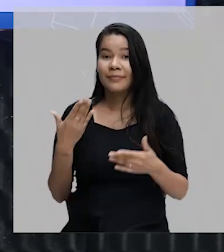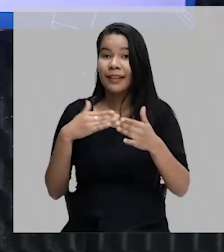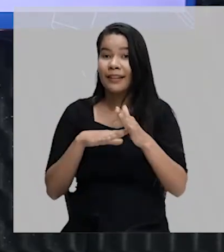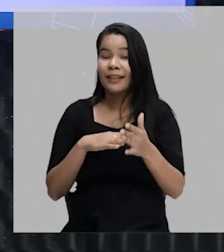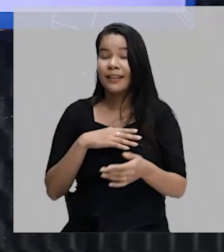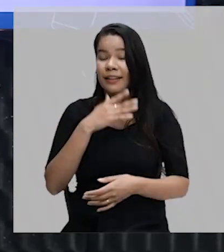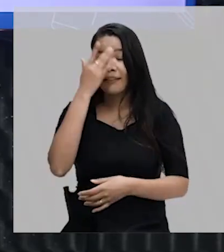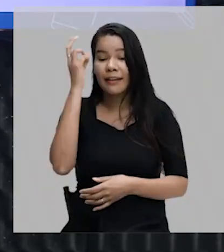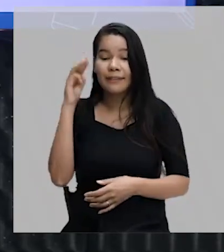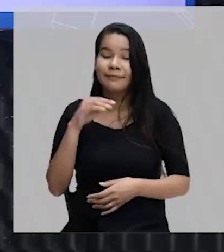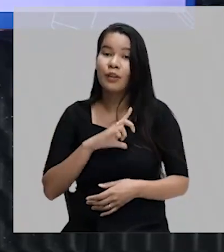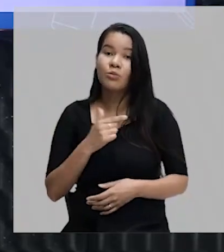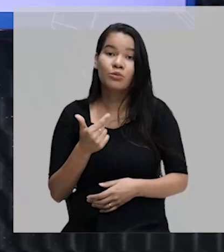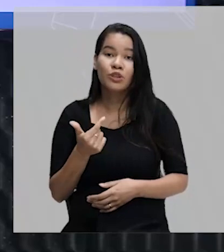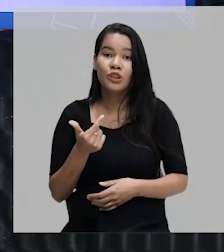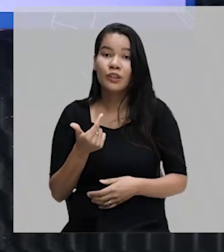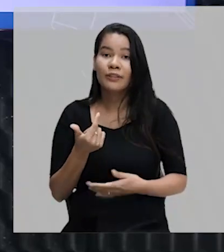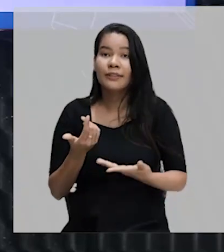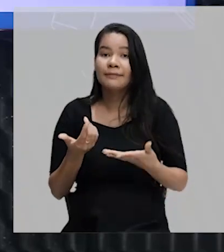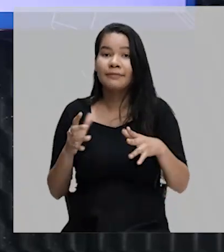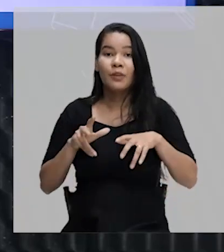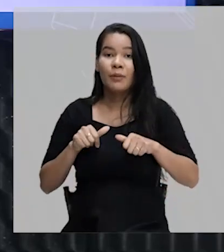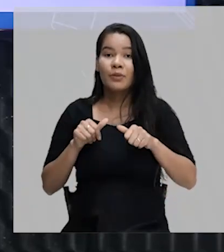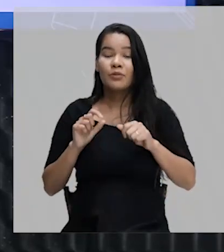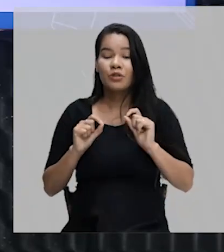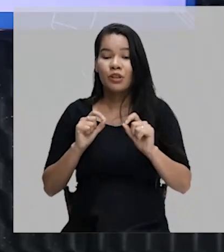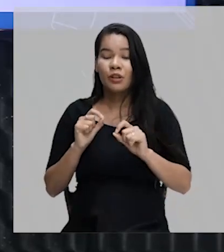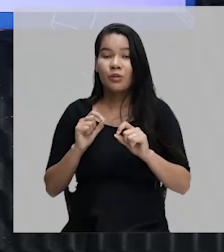quem não tinha o hábito acabou tendo que aprender, né?